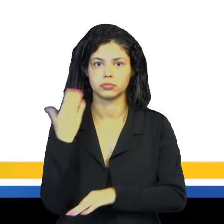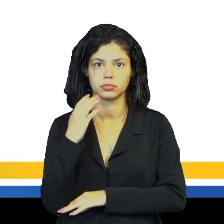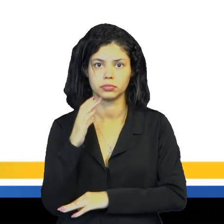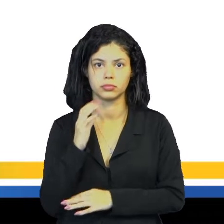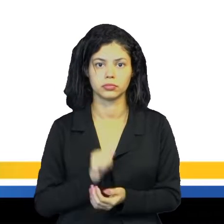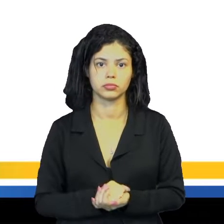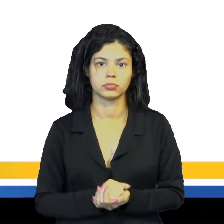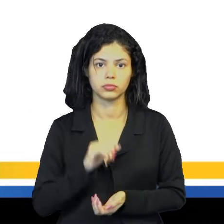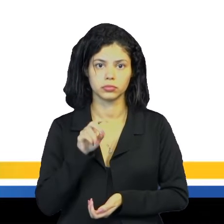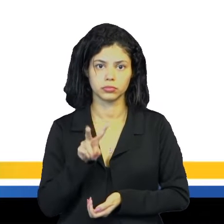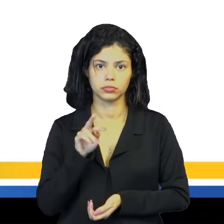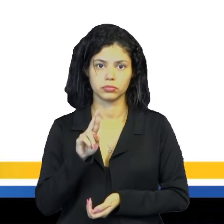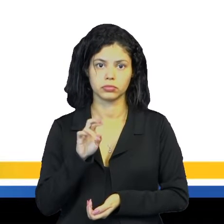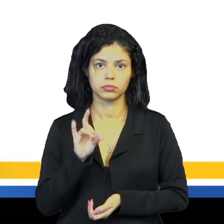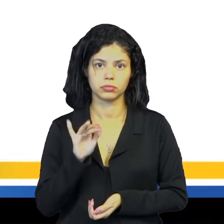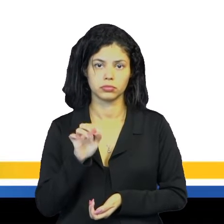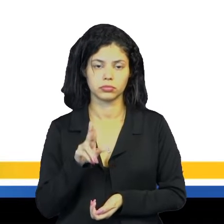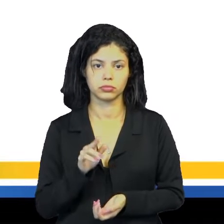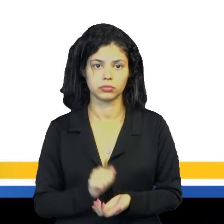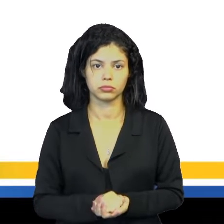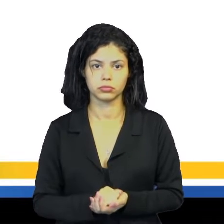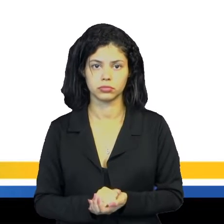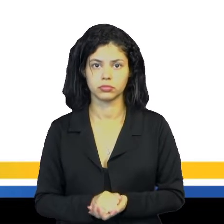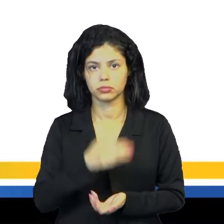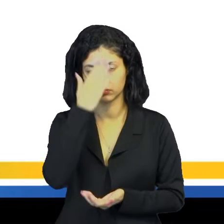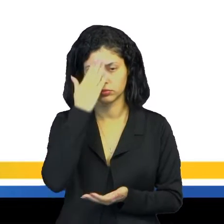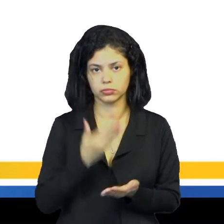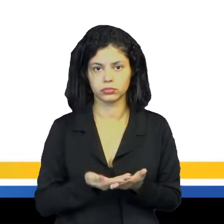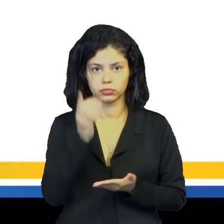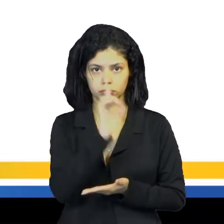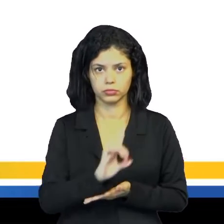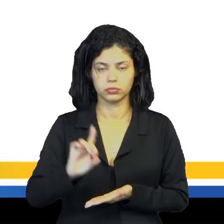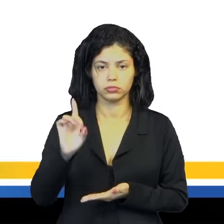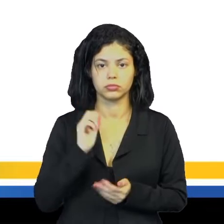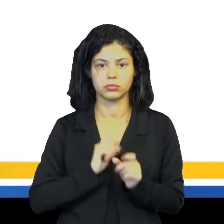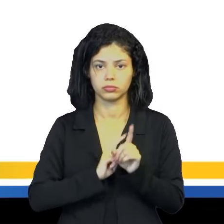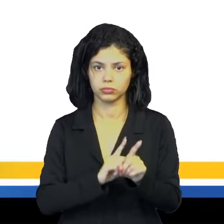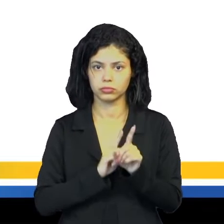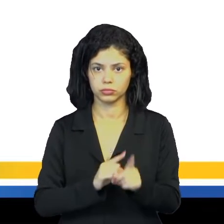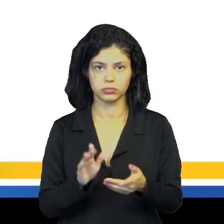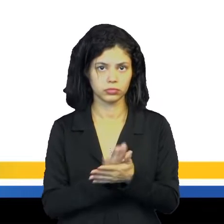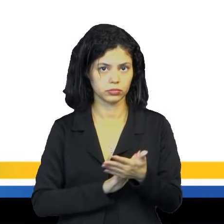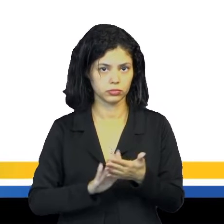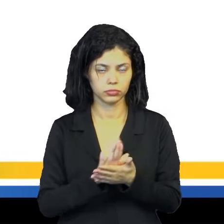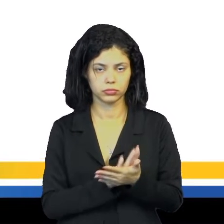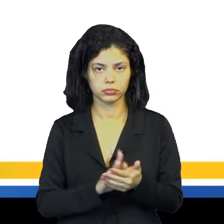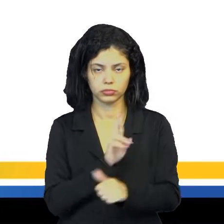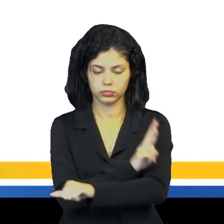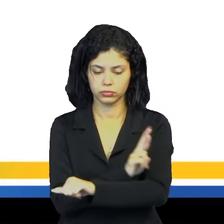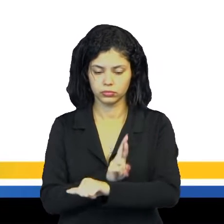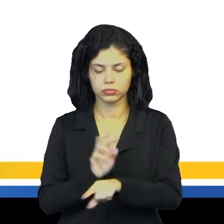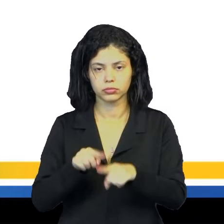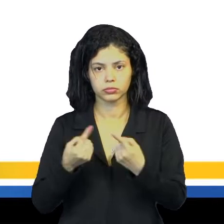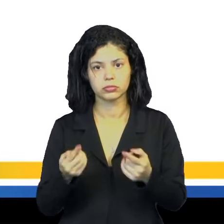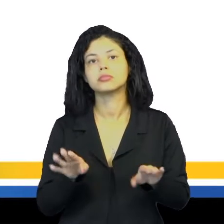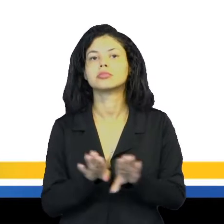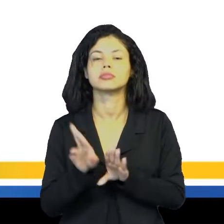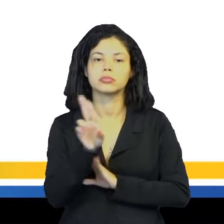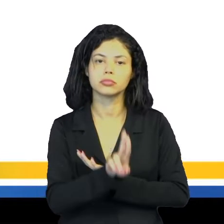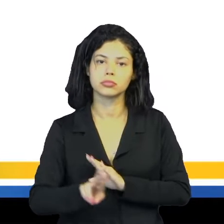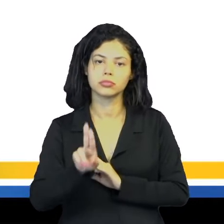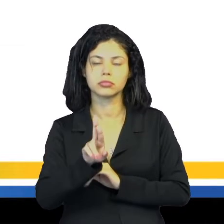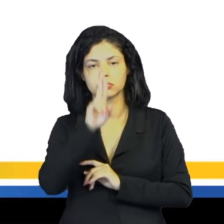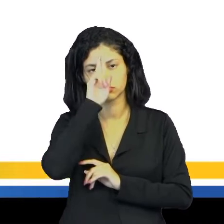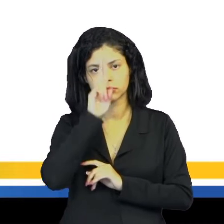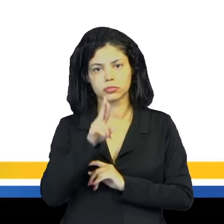O Voltaire, por exemplo, ele era deísta, ele acreditava em Deus, mas não seguia nenhuma religião. Mas também defendia ali, o uso da razão